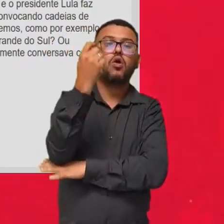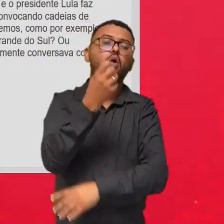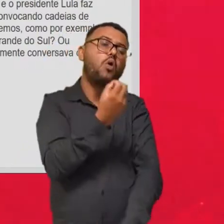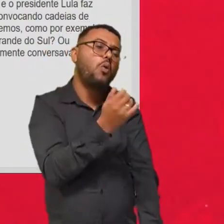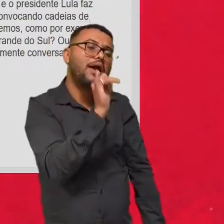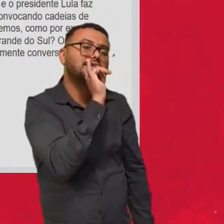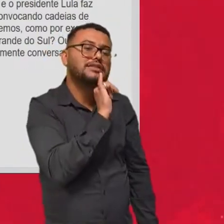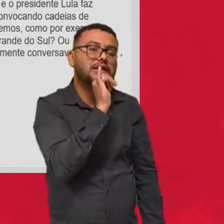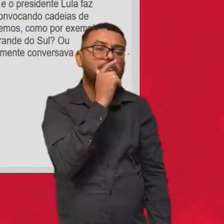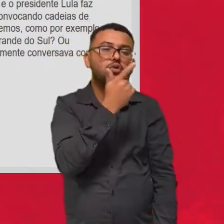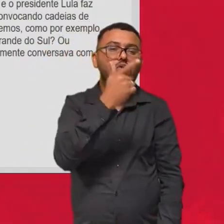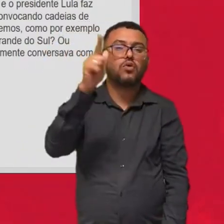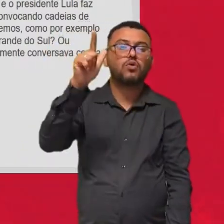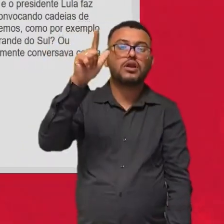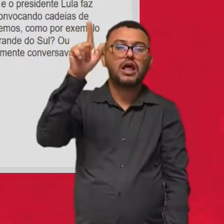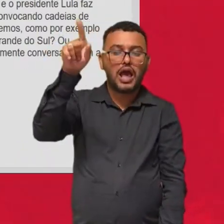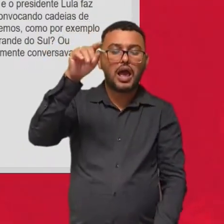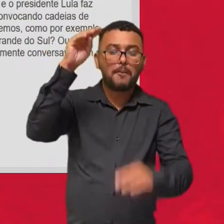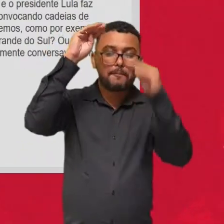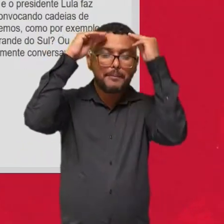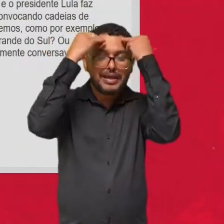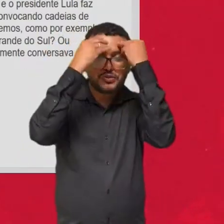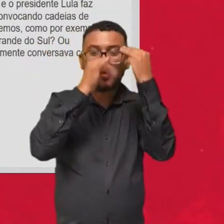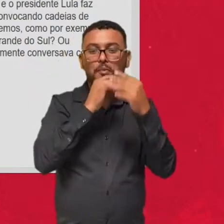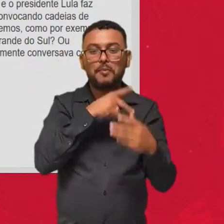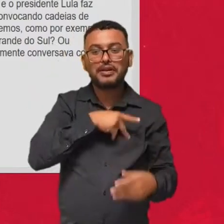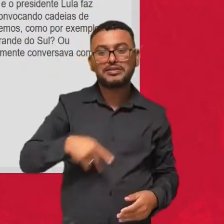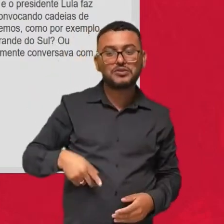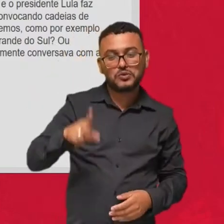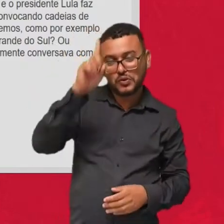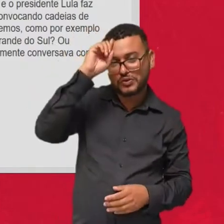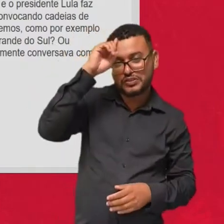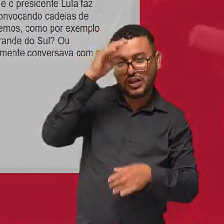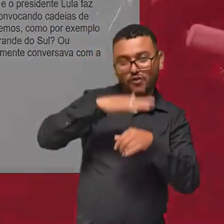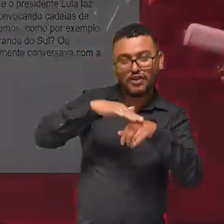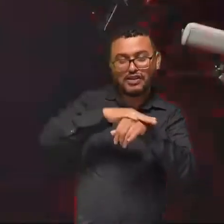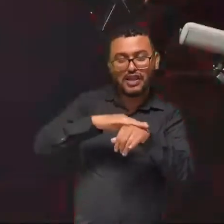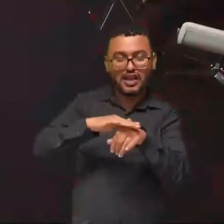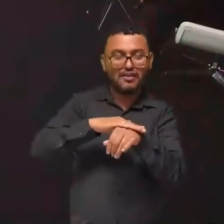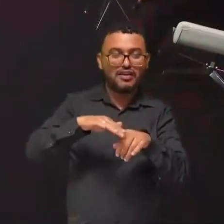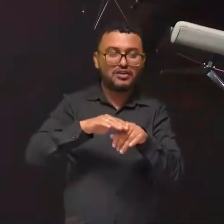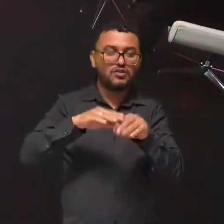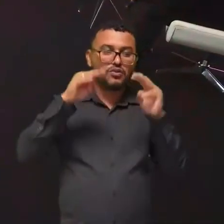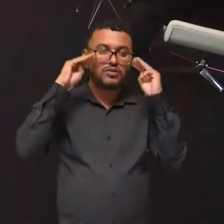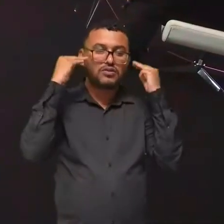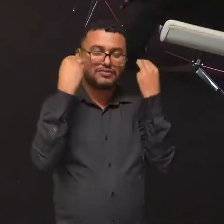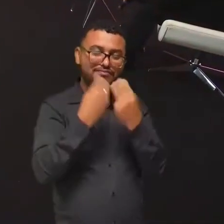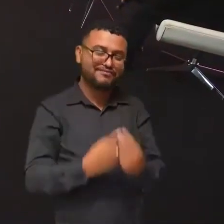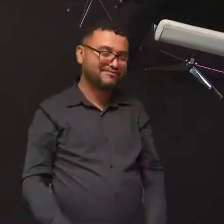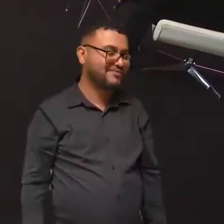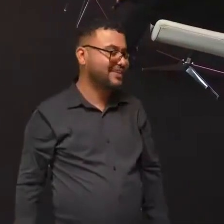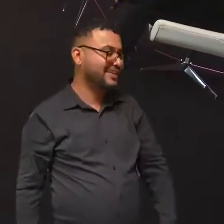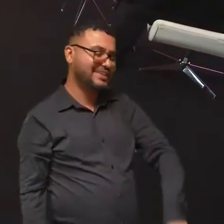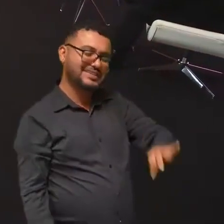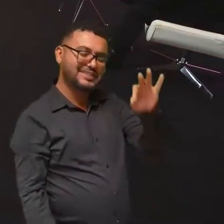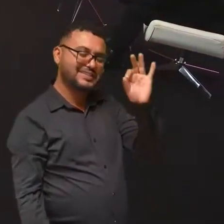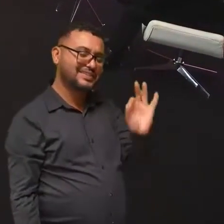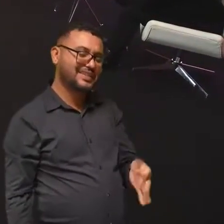que diariamente conversava com a população mexicana? Sem dúvida. Eu acho